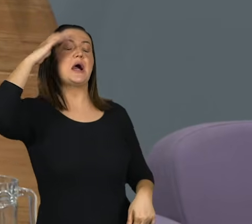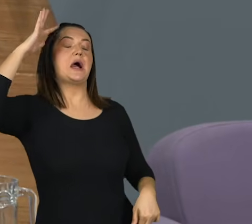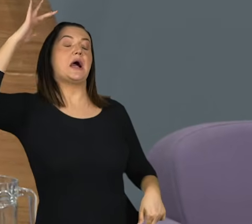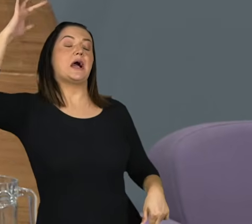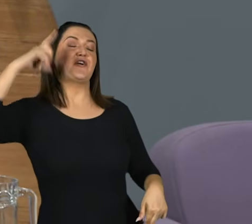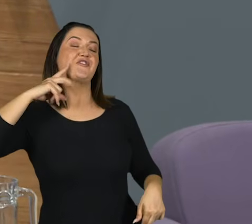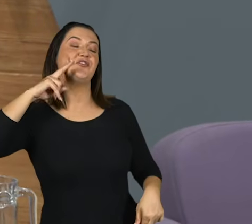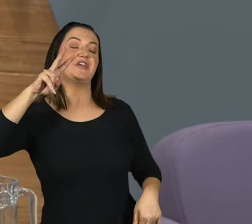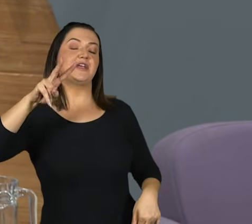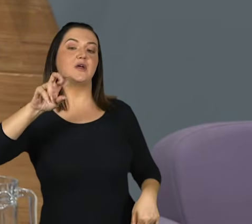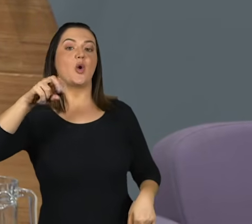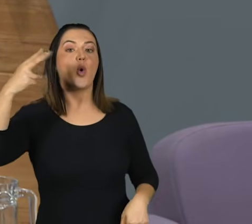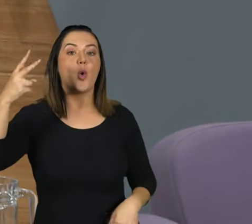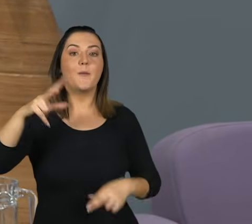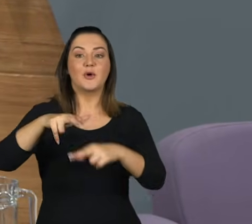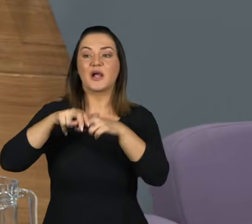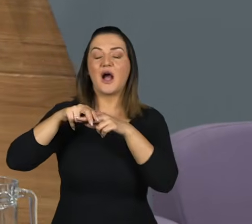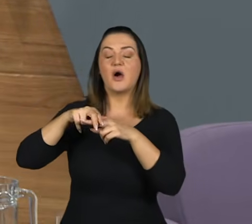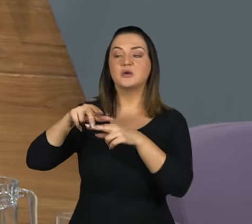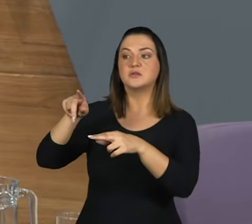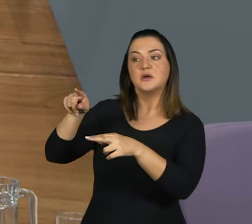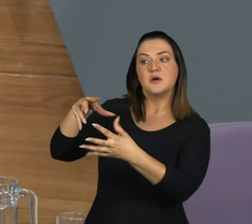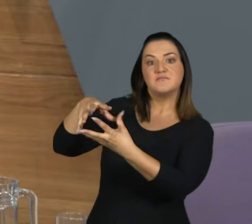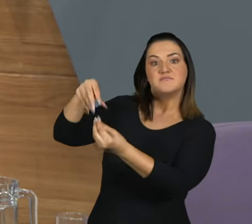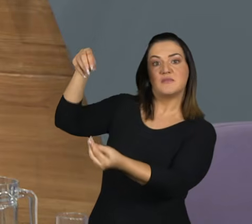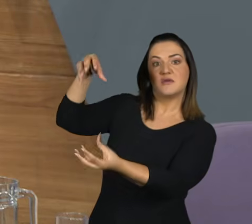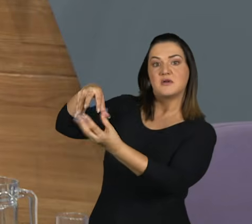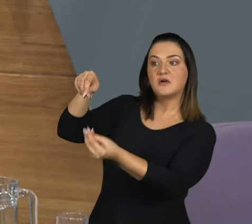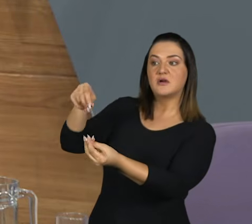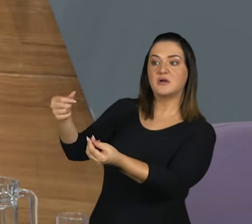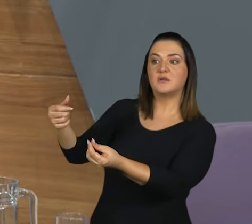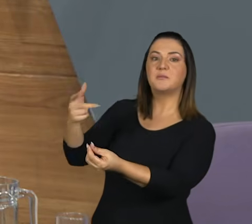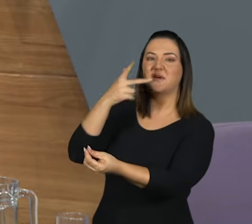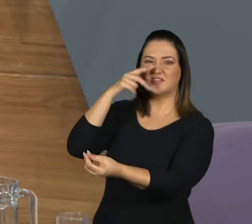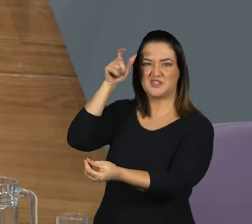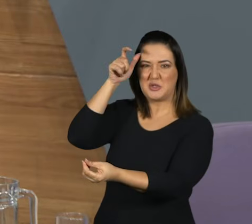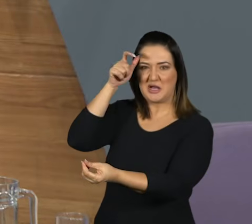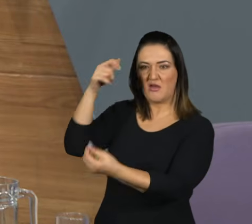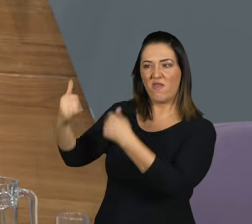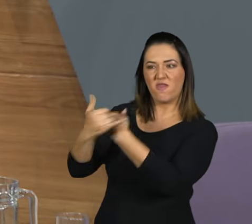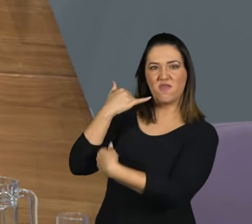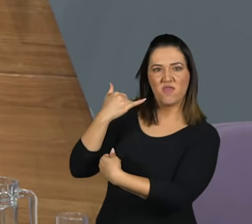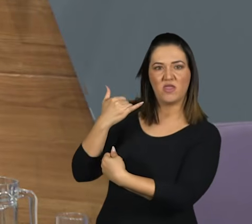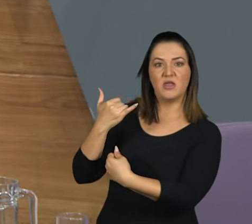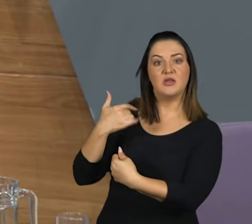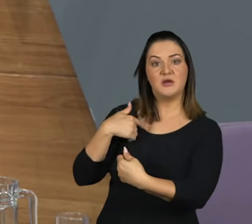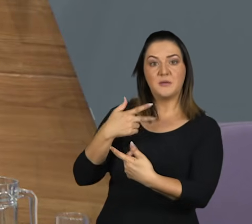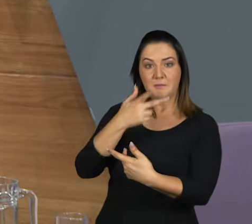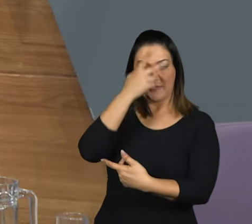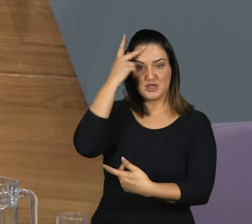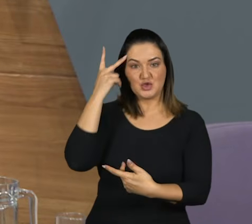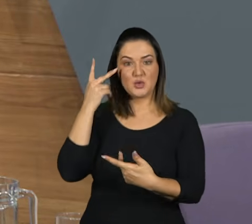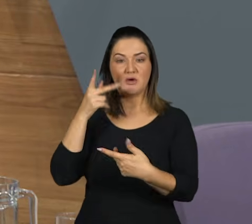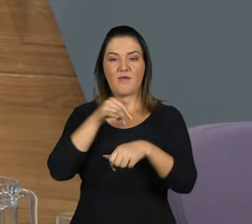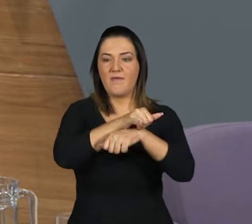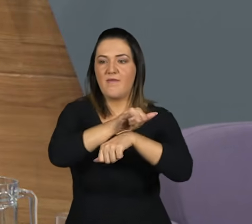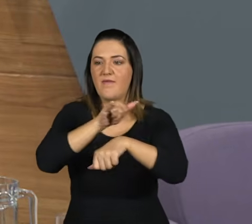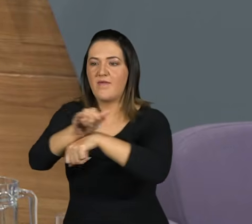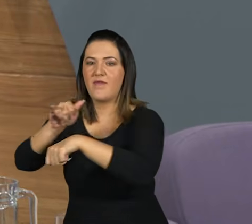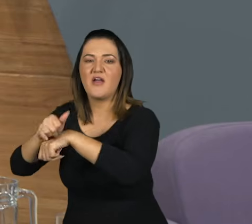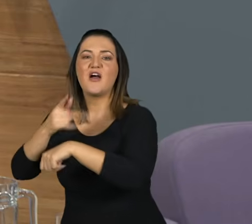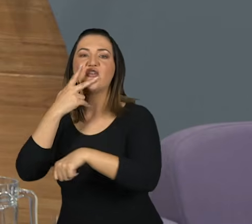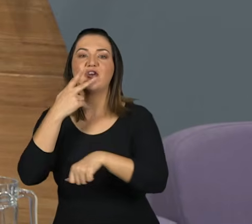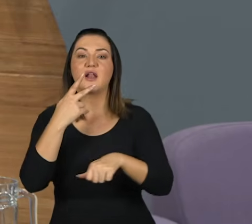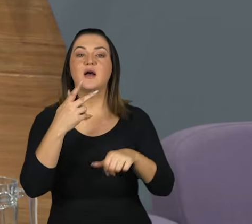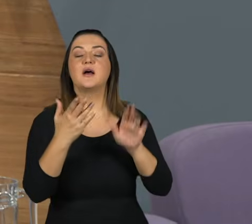de alguma manifestação sobrenatural, tem muita gente enganando as pessoas, tem muita gente fazendo comércio